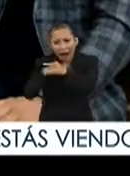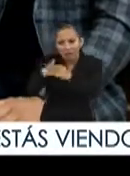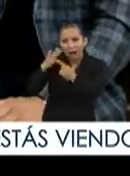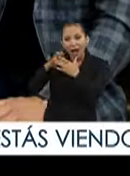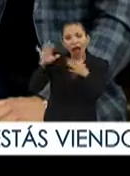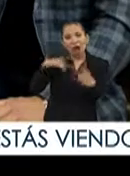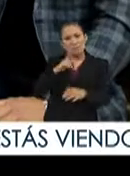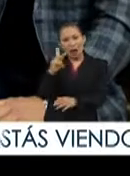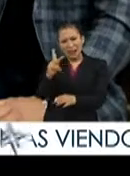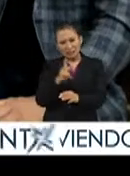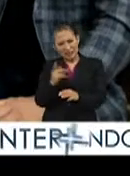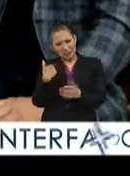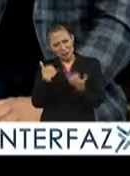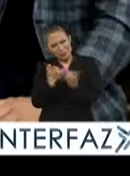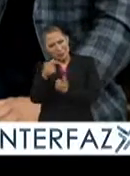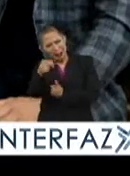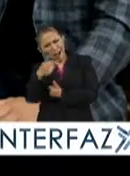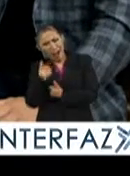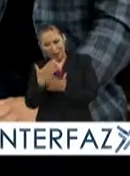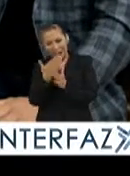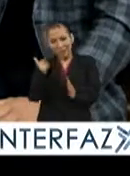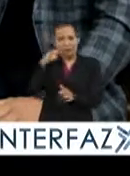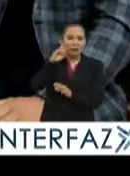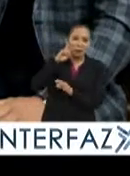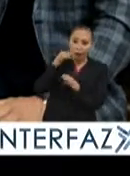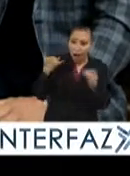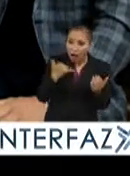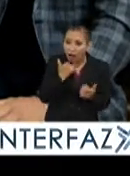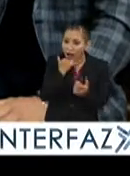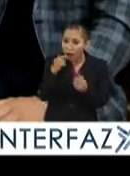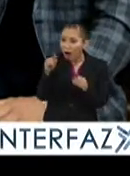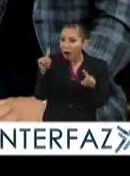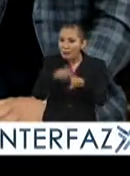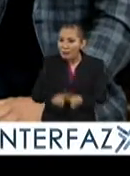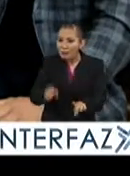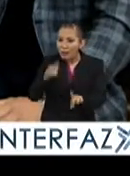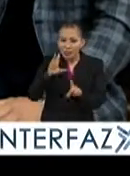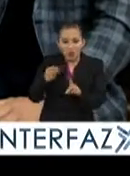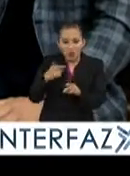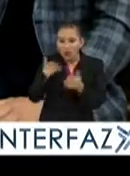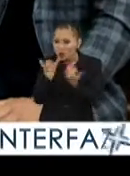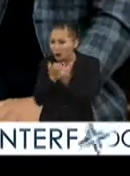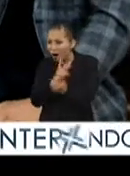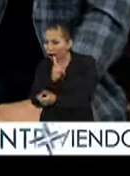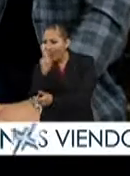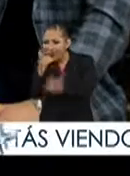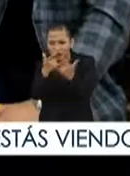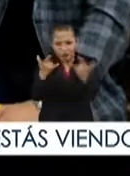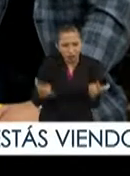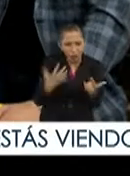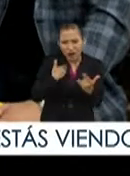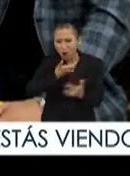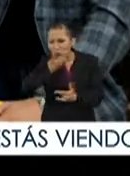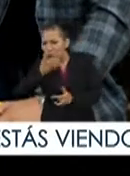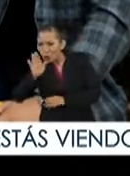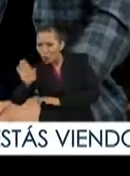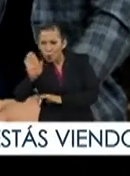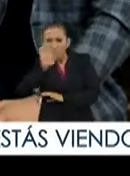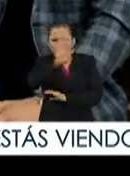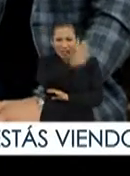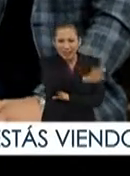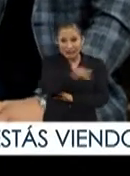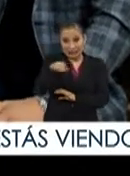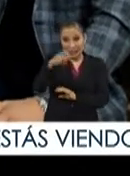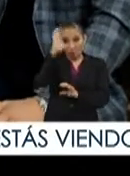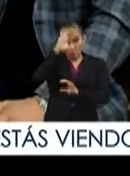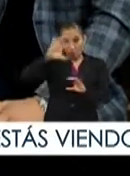somos mais parecidos do que percebíamos inicialmente, que a nossa história é muito parecida, nossos hábitos, e